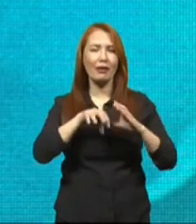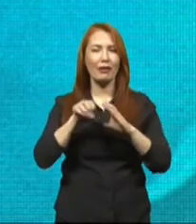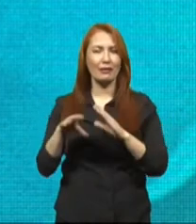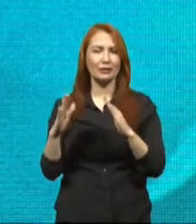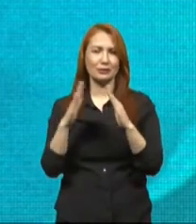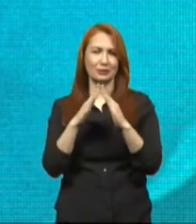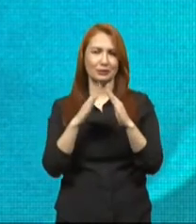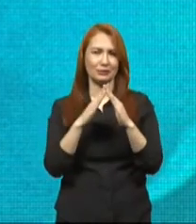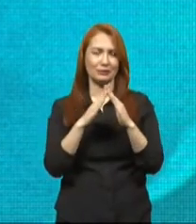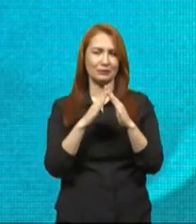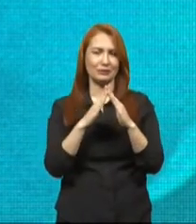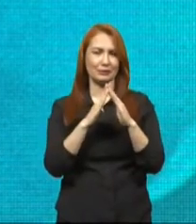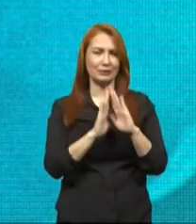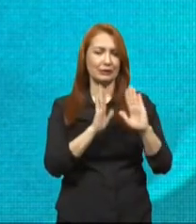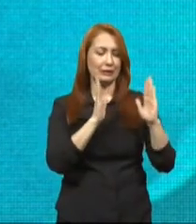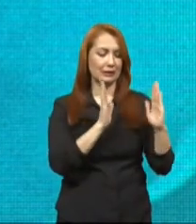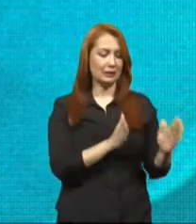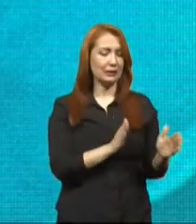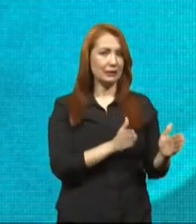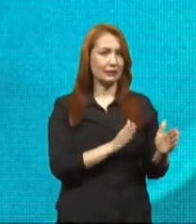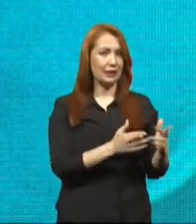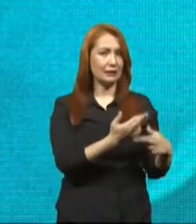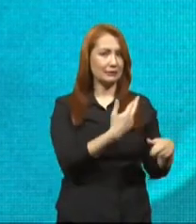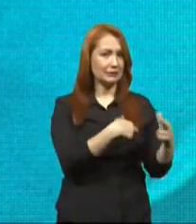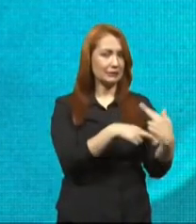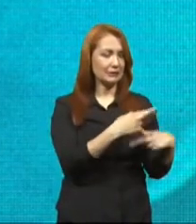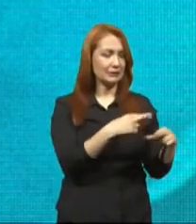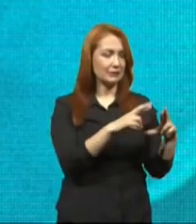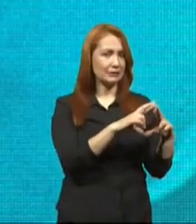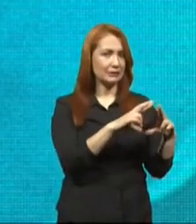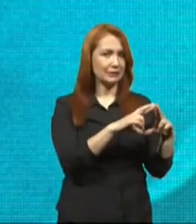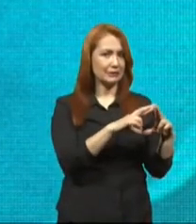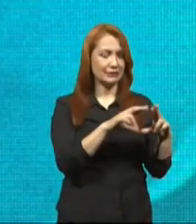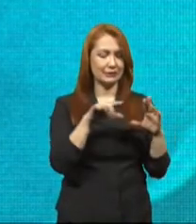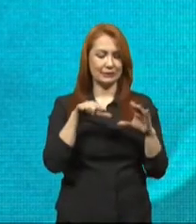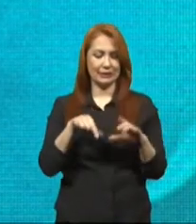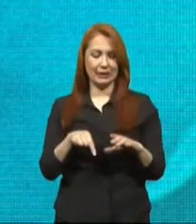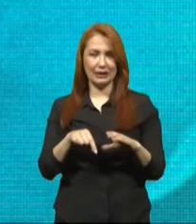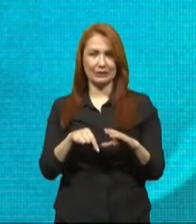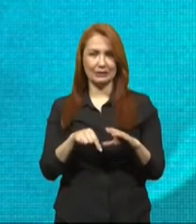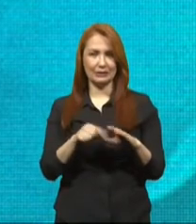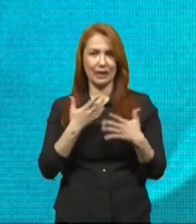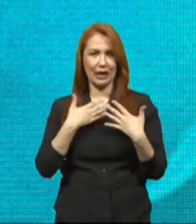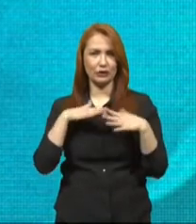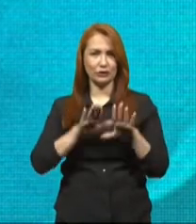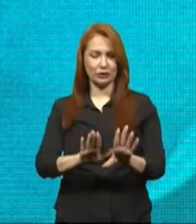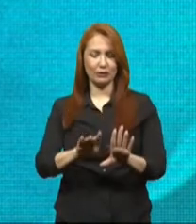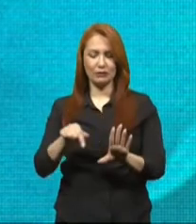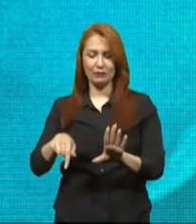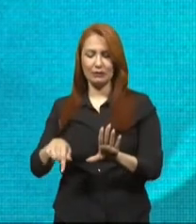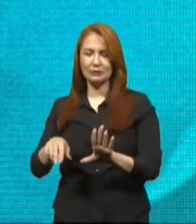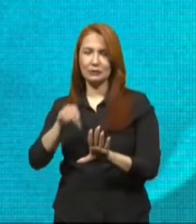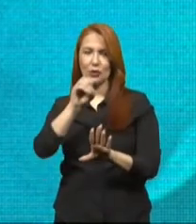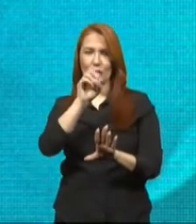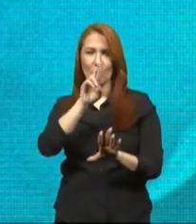separar em três frações, né, os recicláveis, os rejeitos e os orgânicos, e deixar uma mensagem de